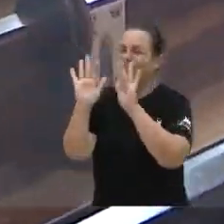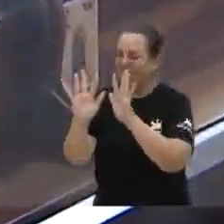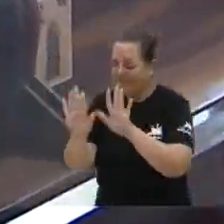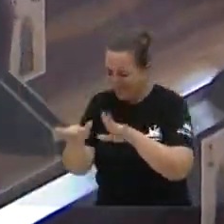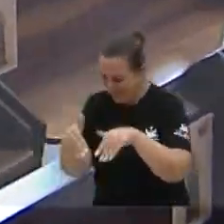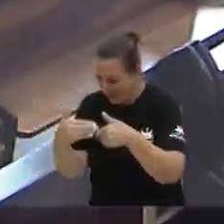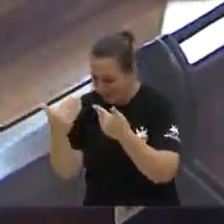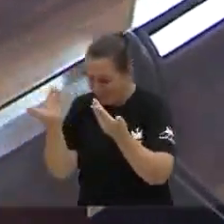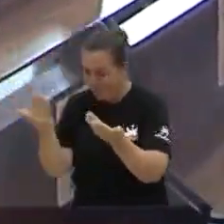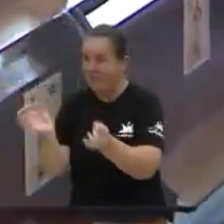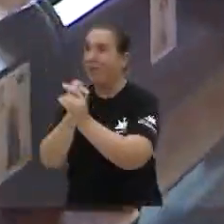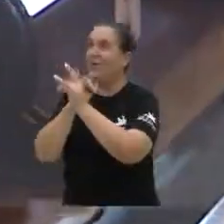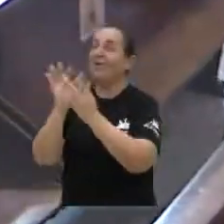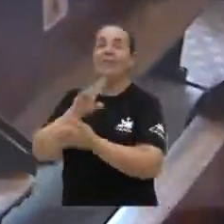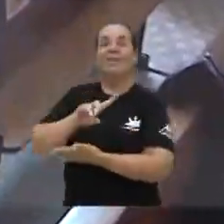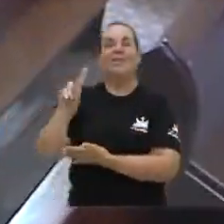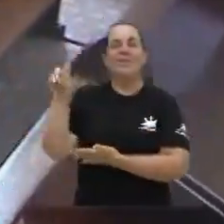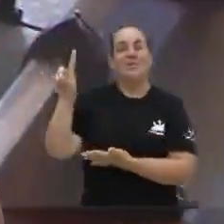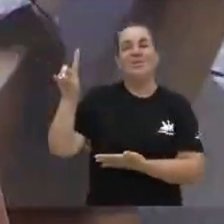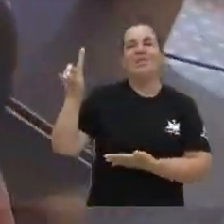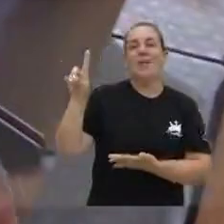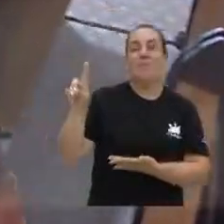Adoramos, bendizemos.